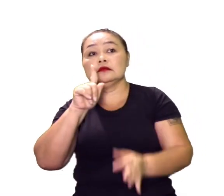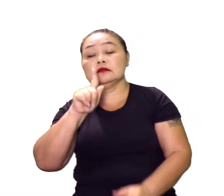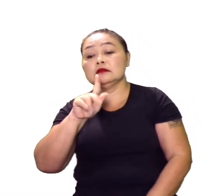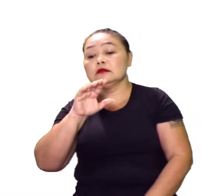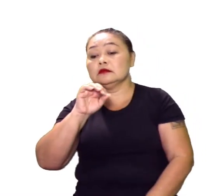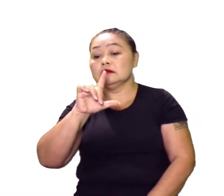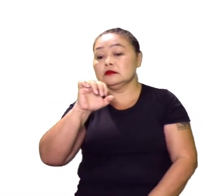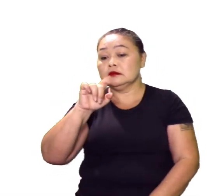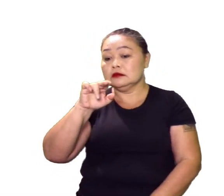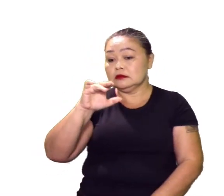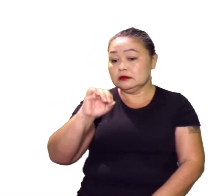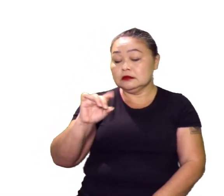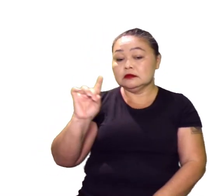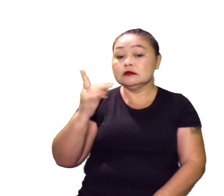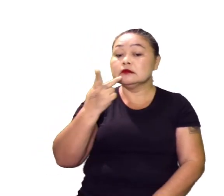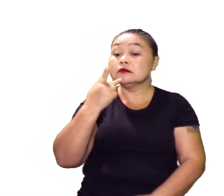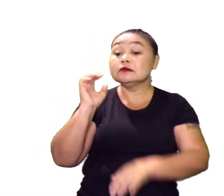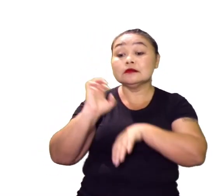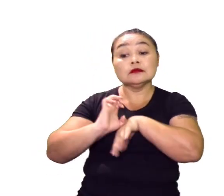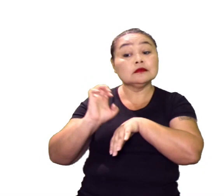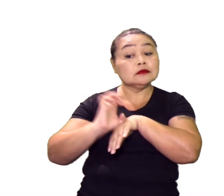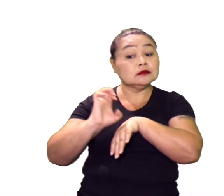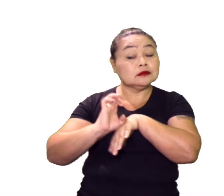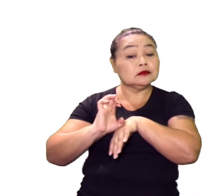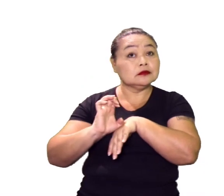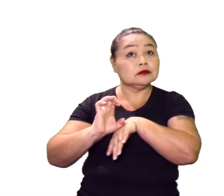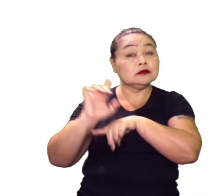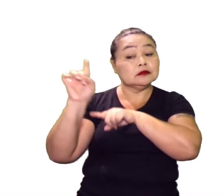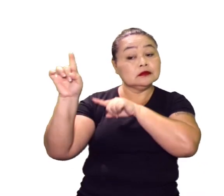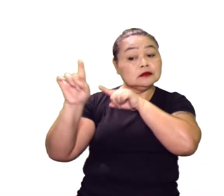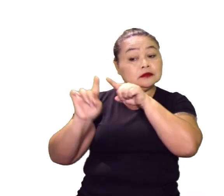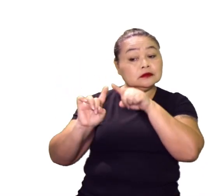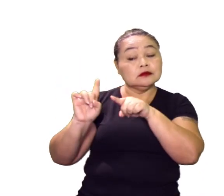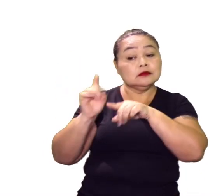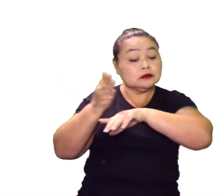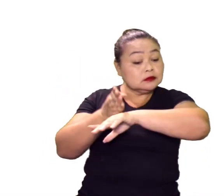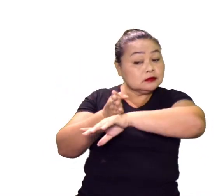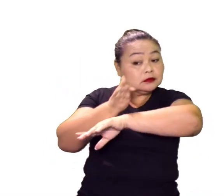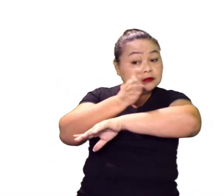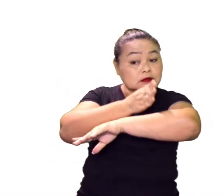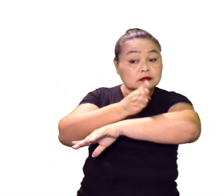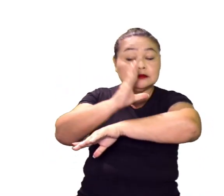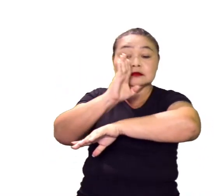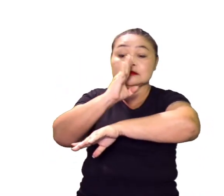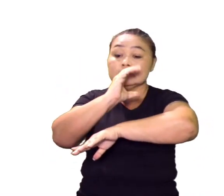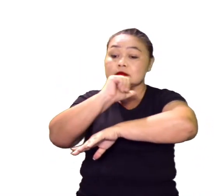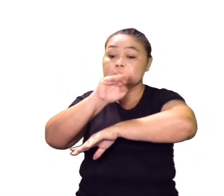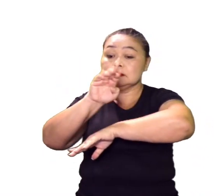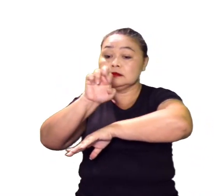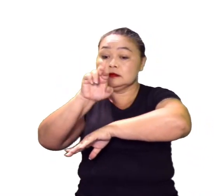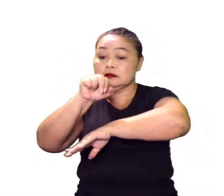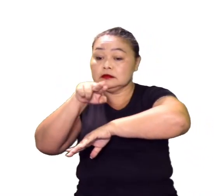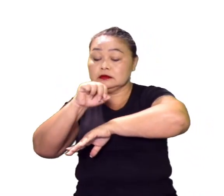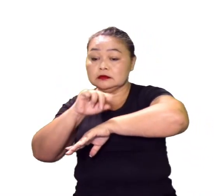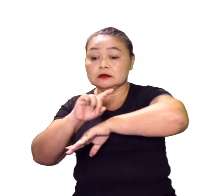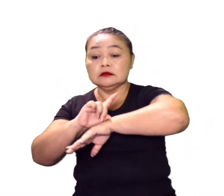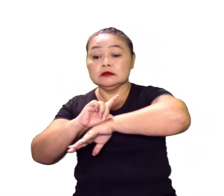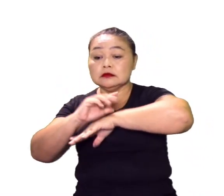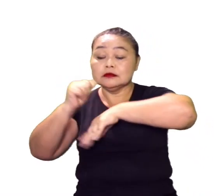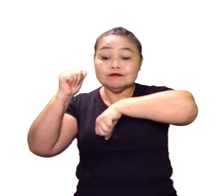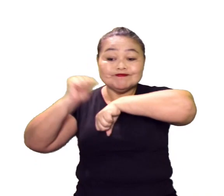nosso estado, boa parte, está exatamente nessas áreas de pré-cambriano e rochas eruptivas